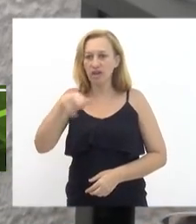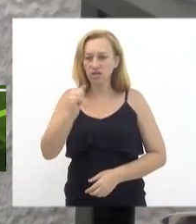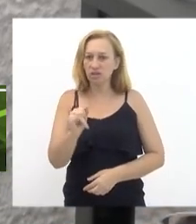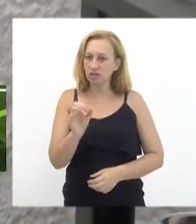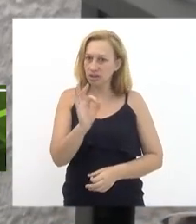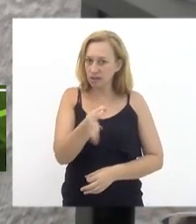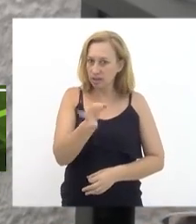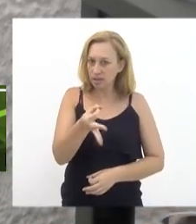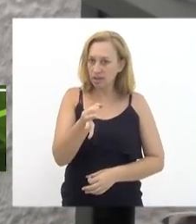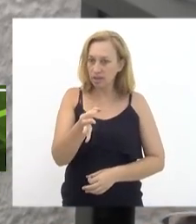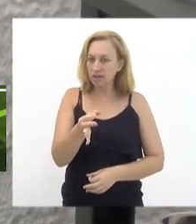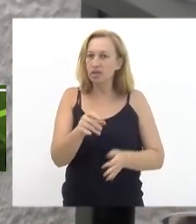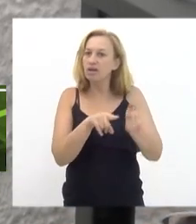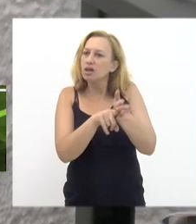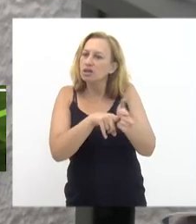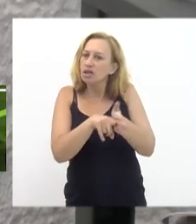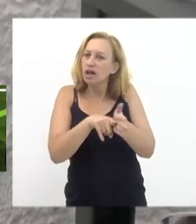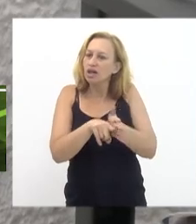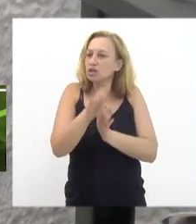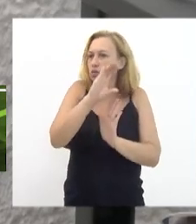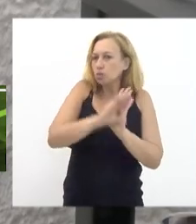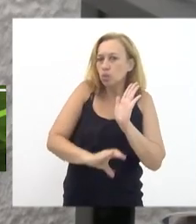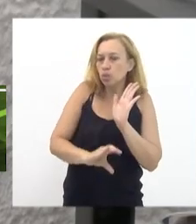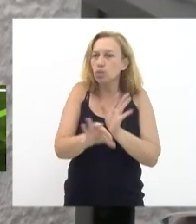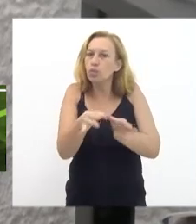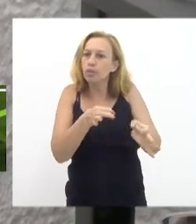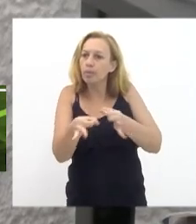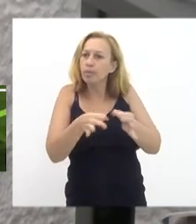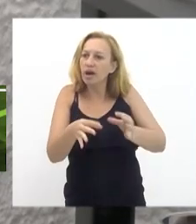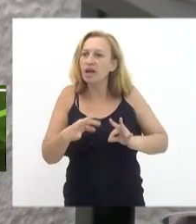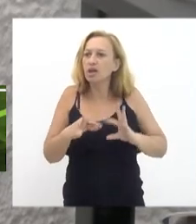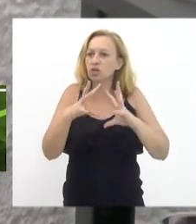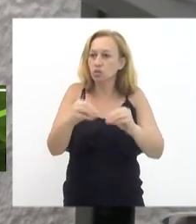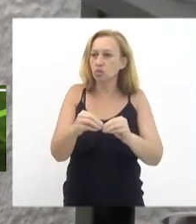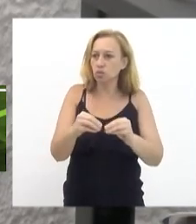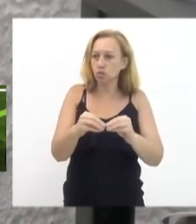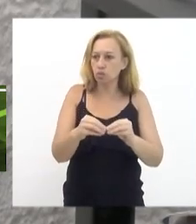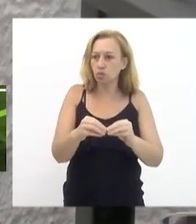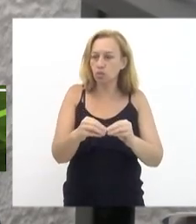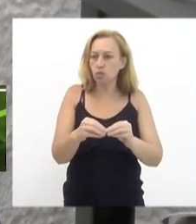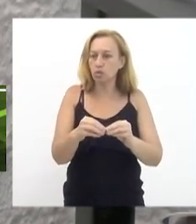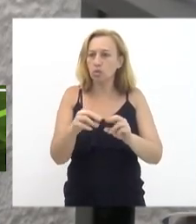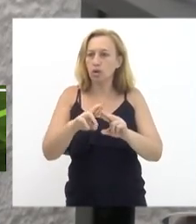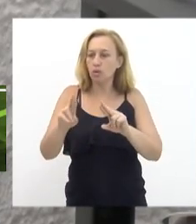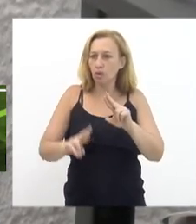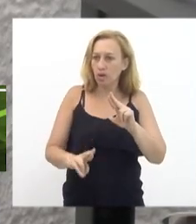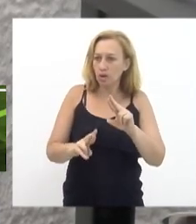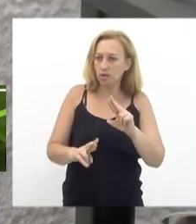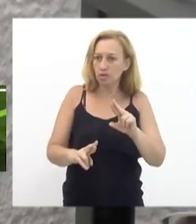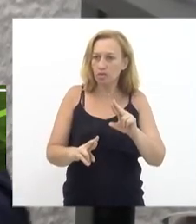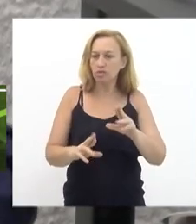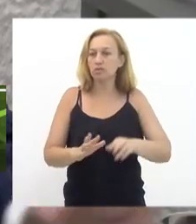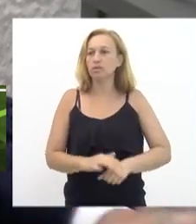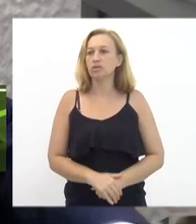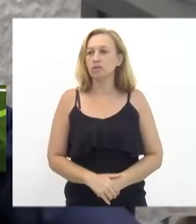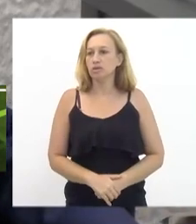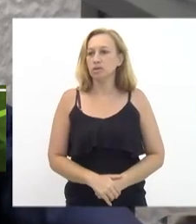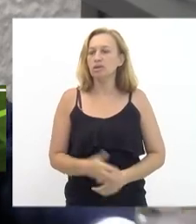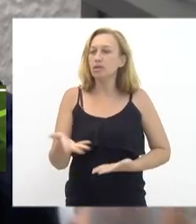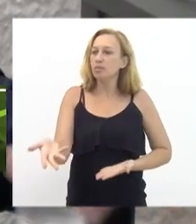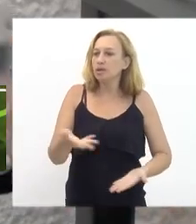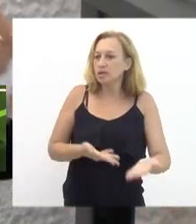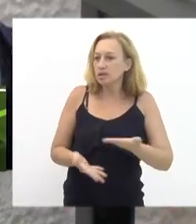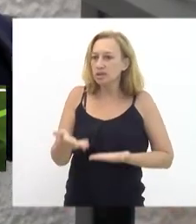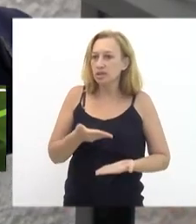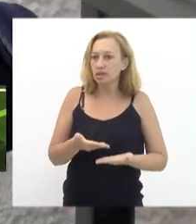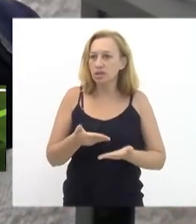quem faz análise de currículo quem prepara tudo isso é o é a gente trabalha no sistema de destino atualização parceria com